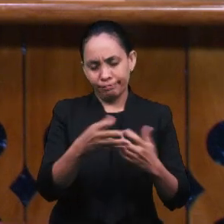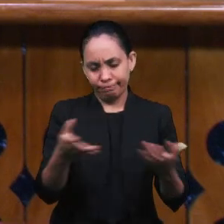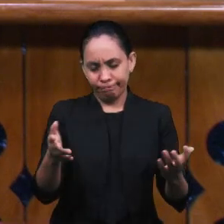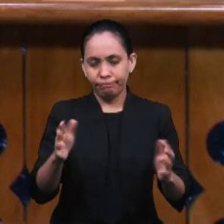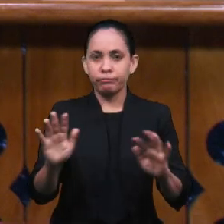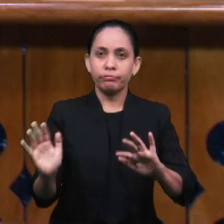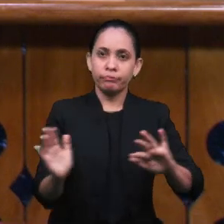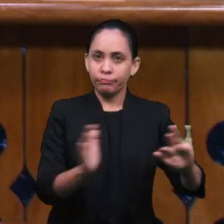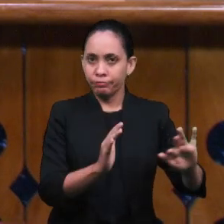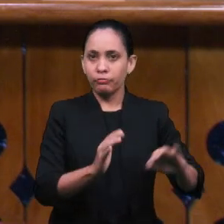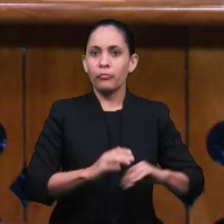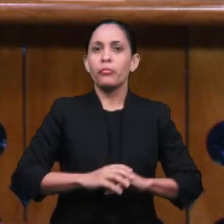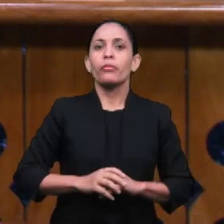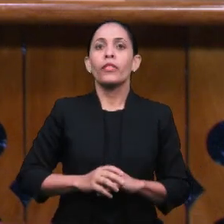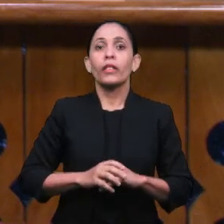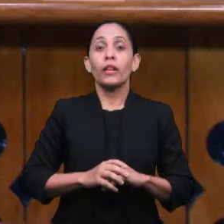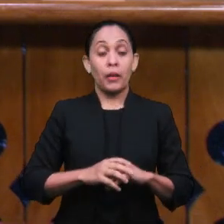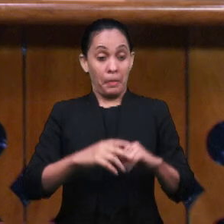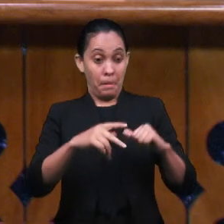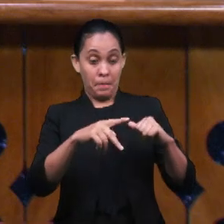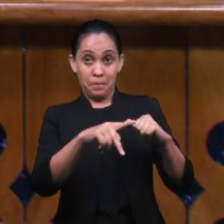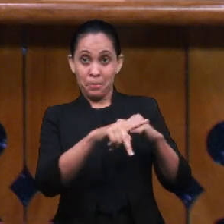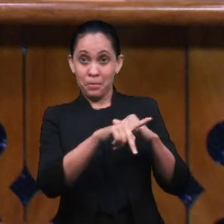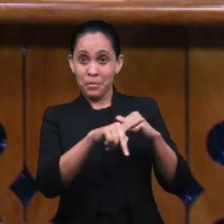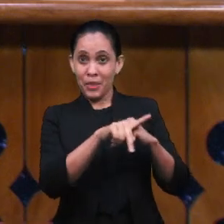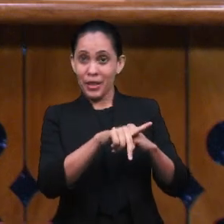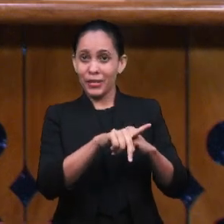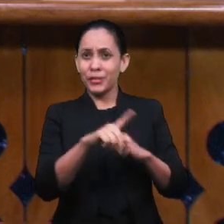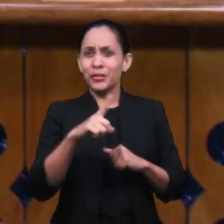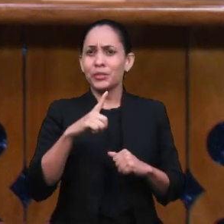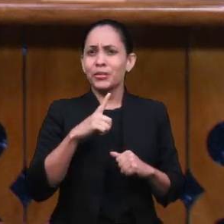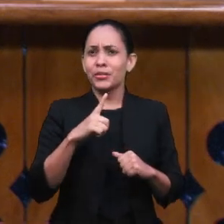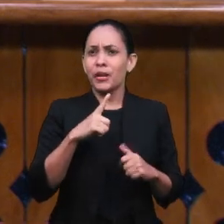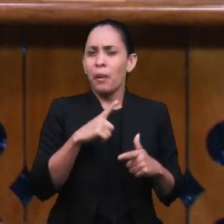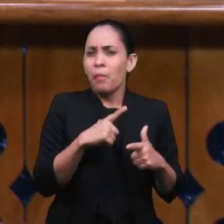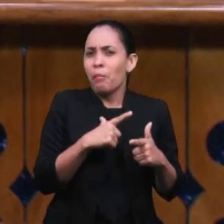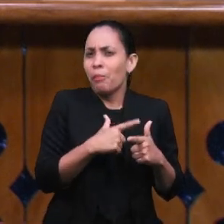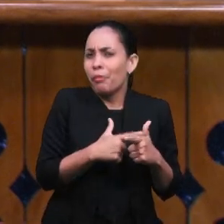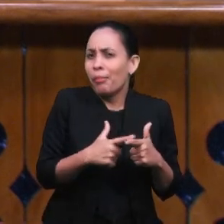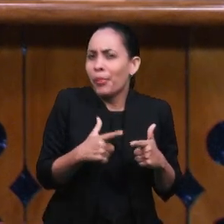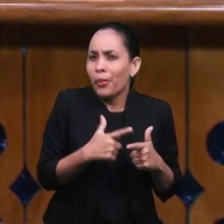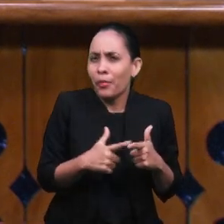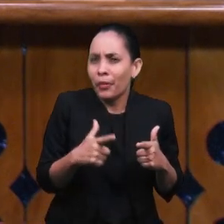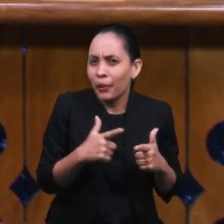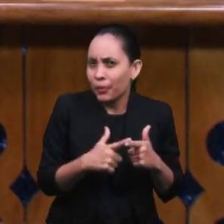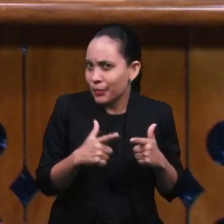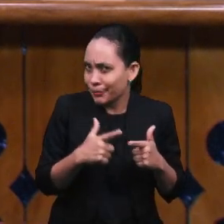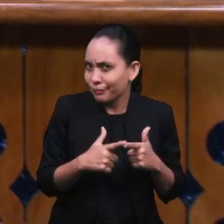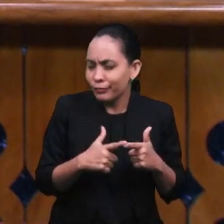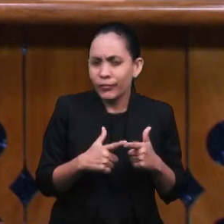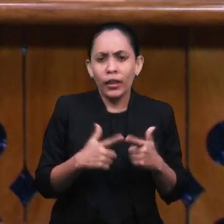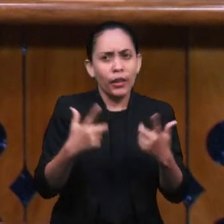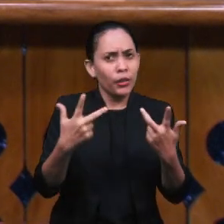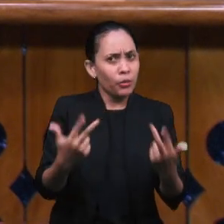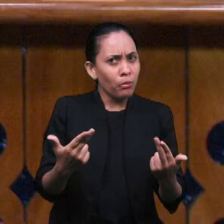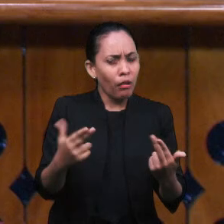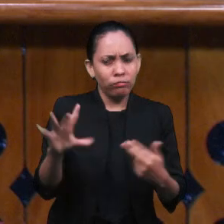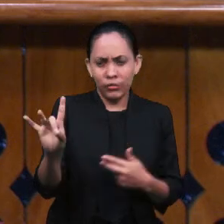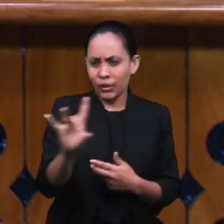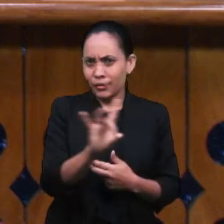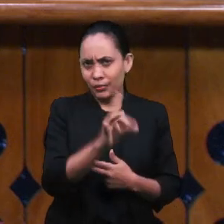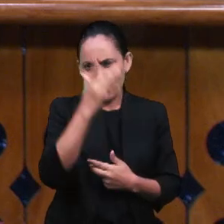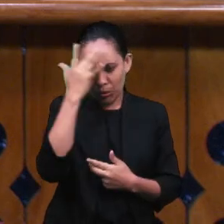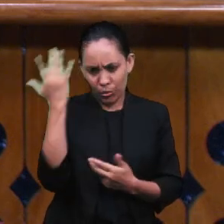Pedro, cheio de problemas, cheio de compromissos, como todos os crentes aqui, todo mundo. Mas na hora da